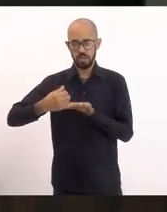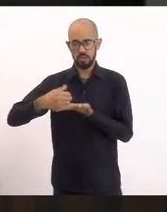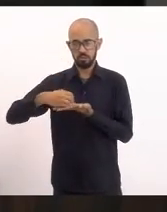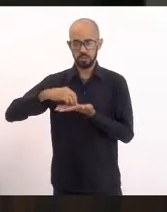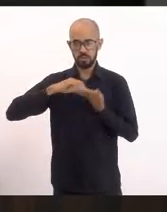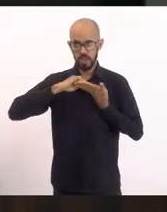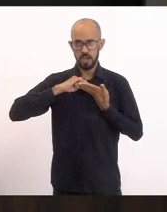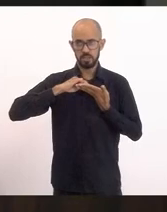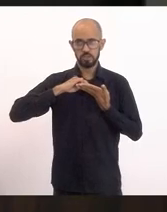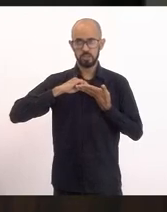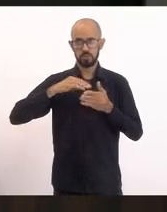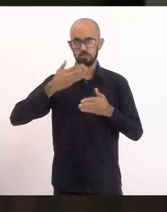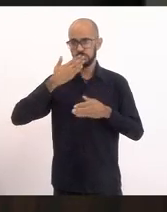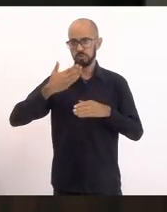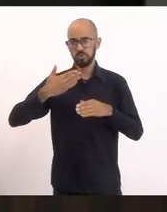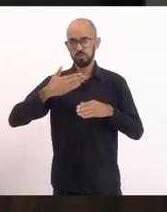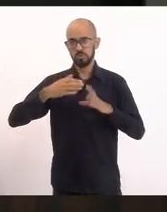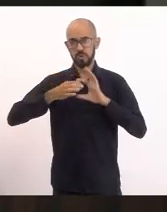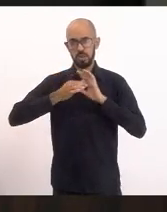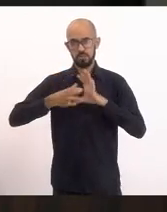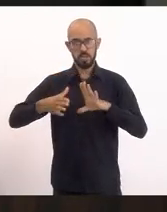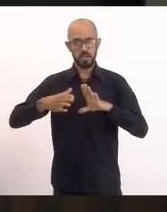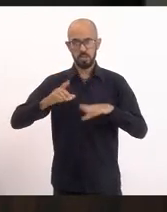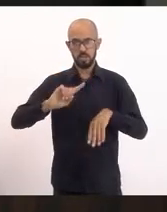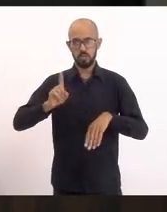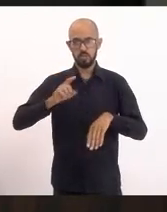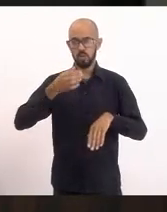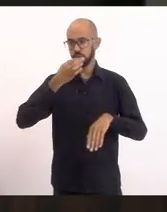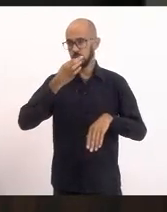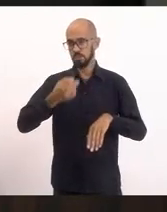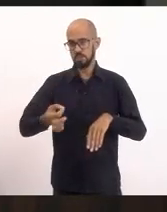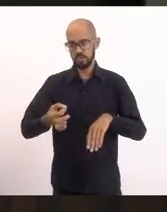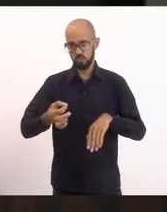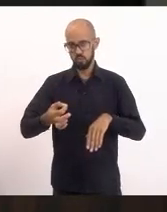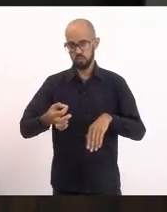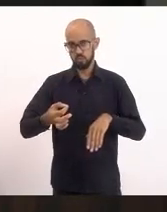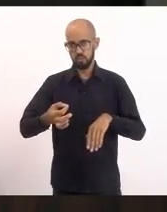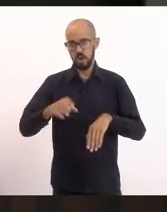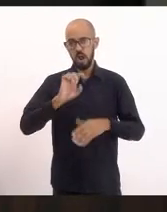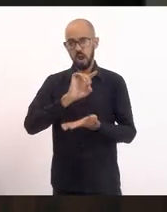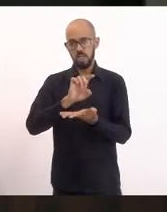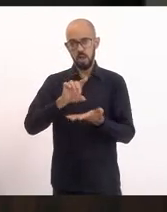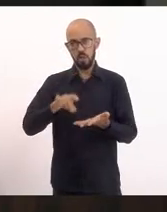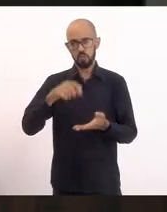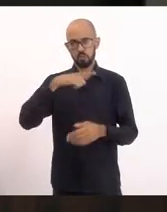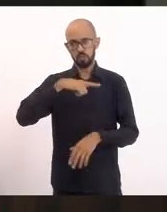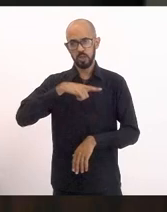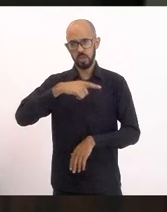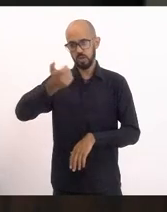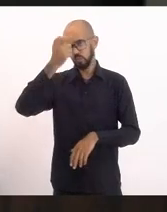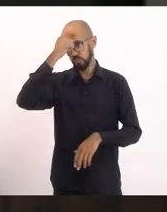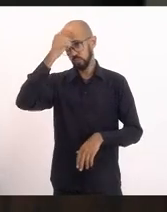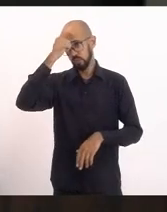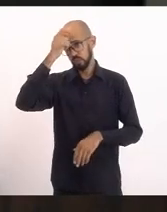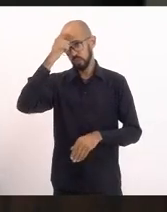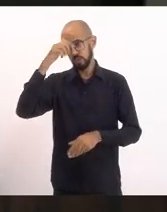para liberar. Eu não me manifestei em relação a isso. Cada um tem a consciência de votar com o seu